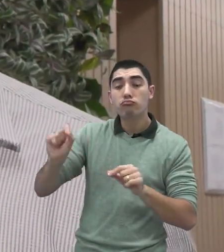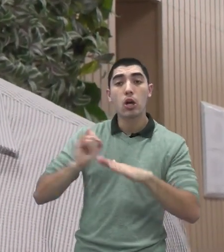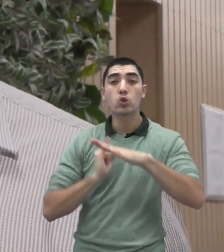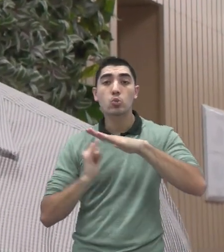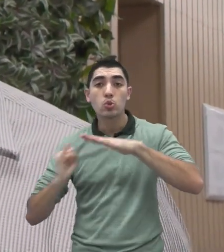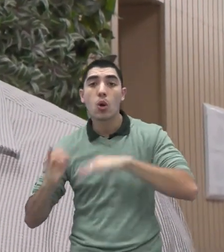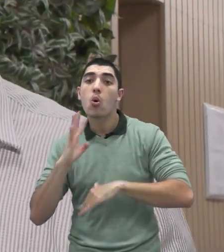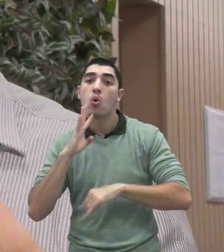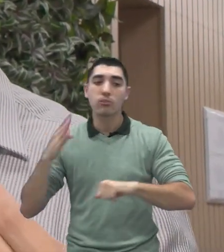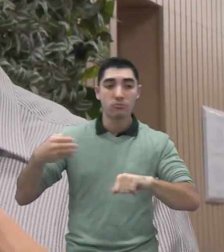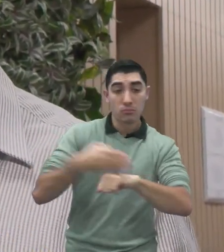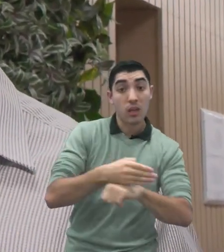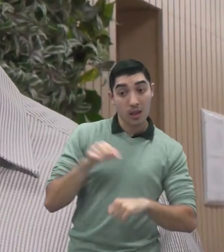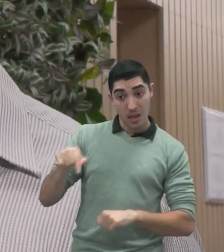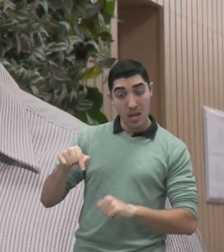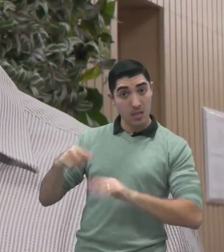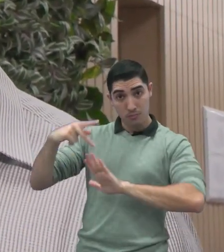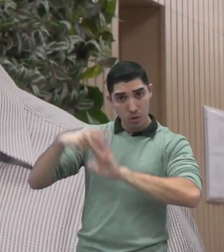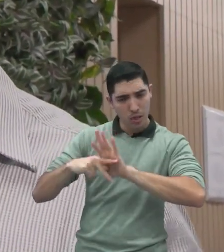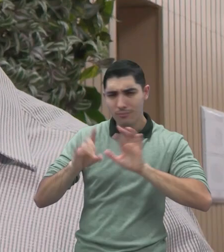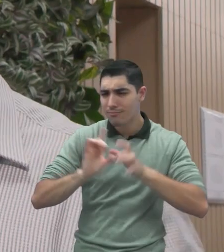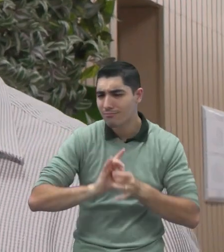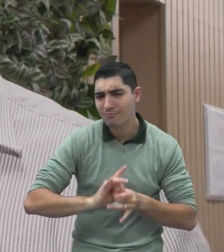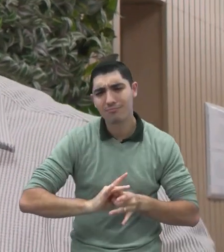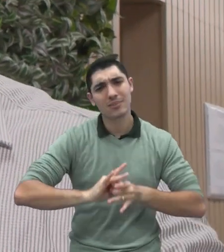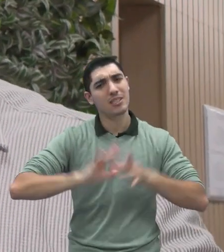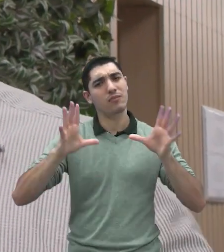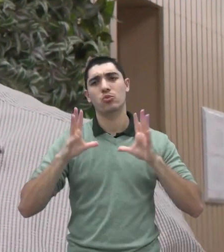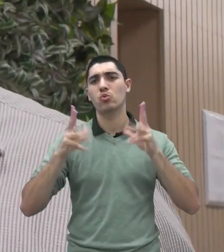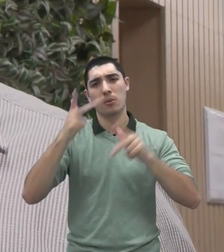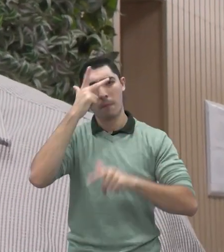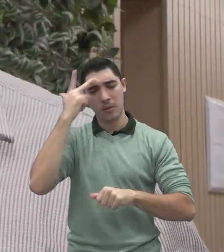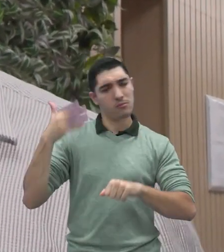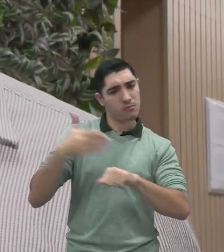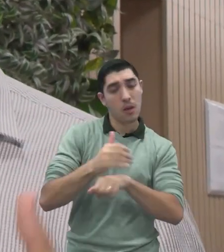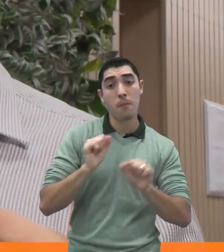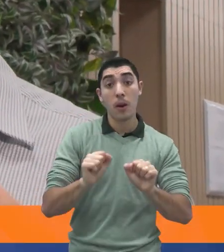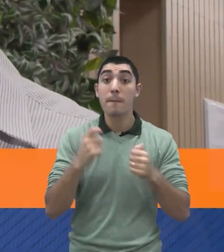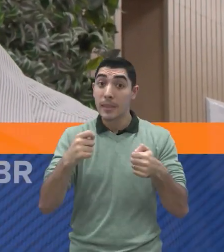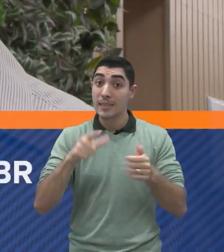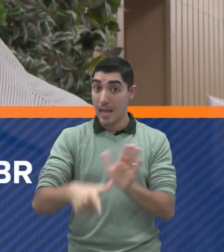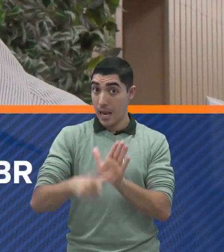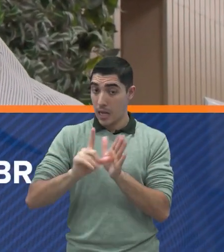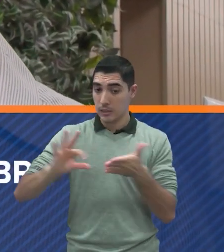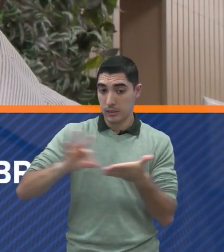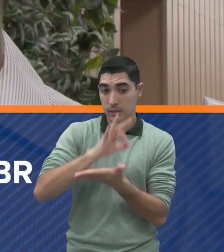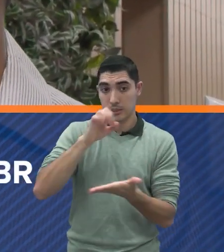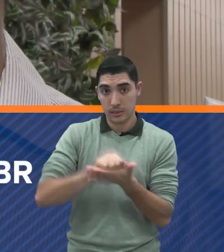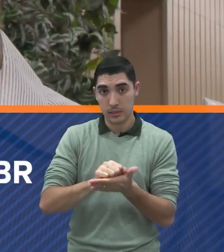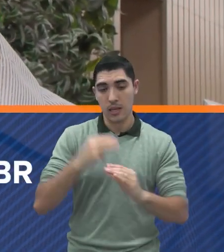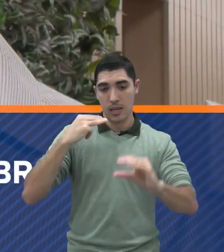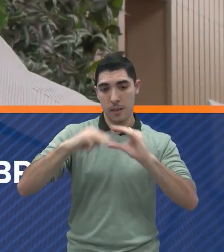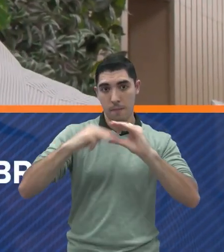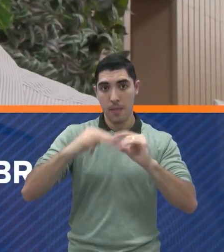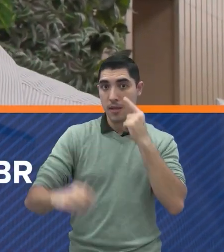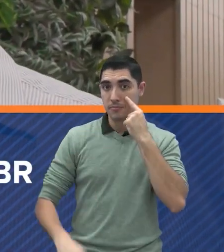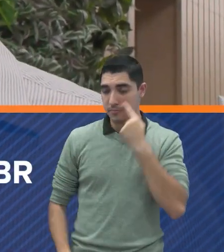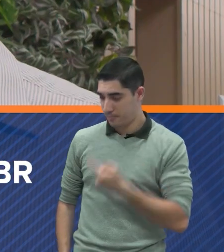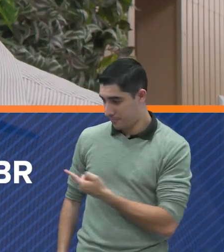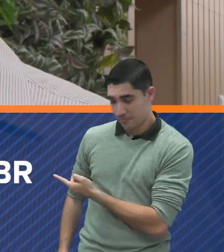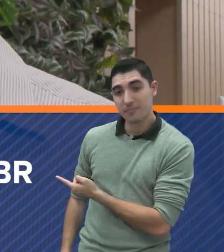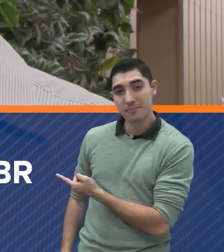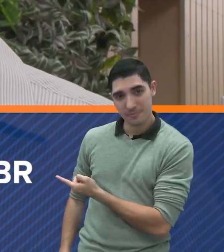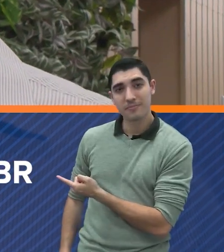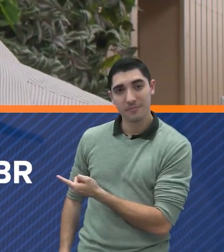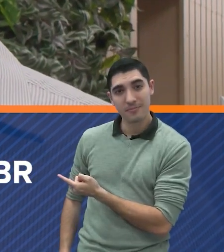instituições que queiram conhecer. Então, para vir participar do programa é aberto para toda a comunidade, desde que, obviamente, faça uma inscrição no